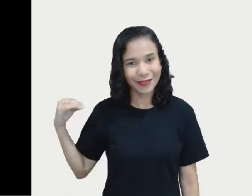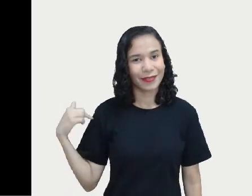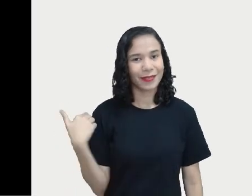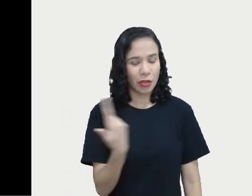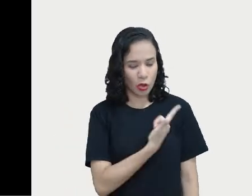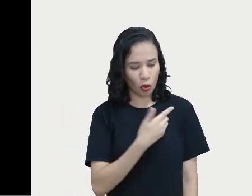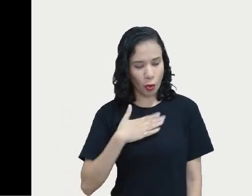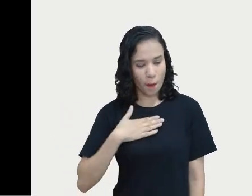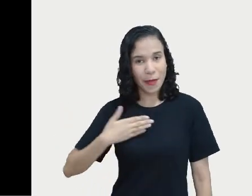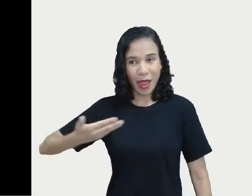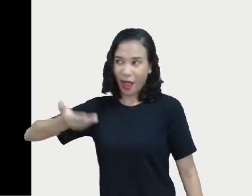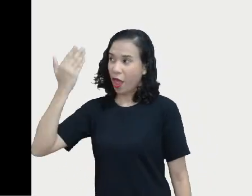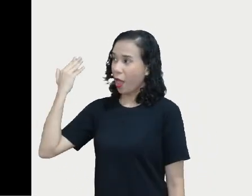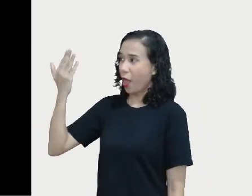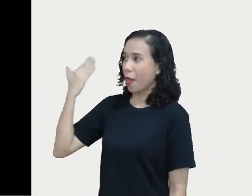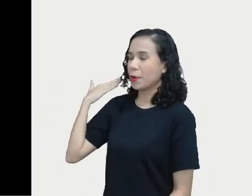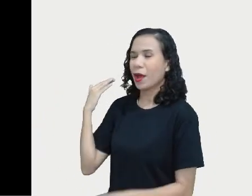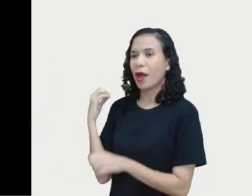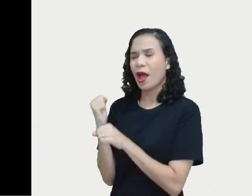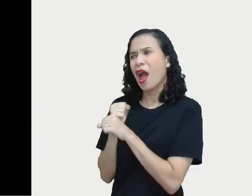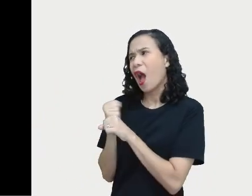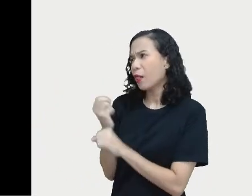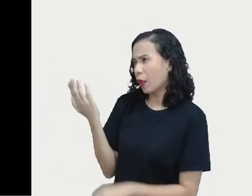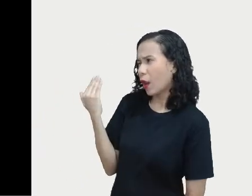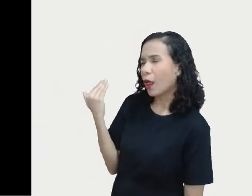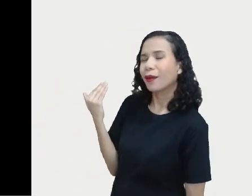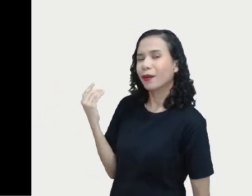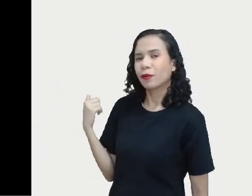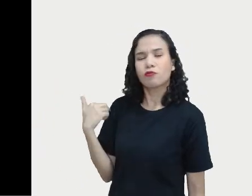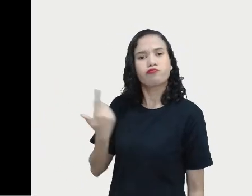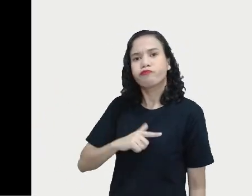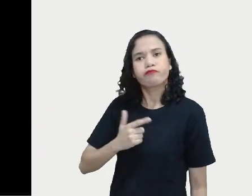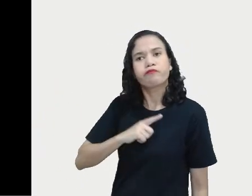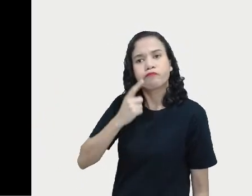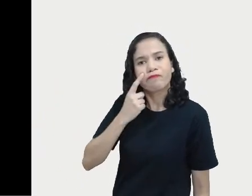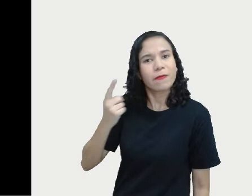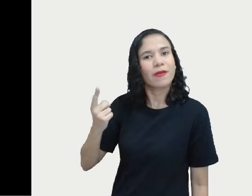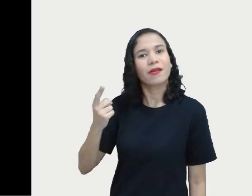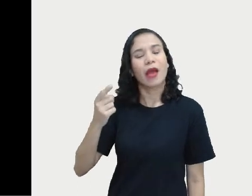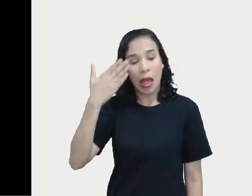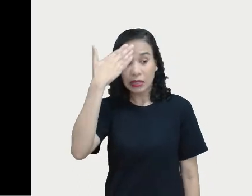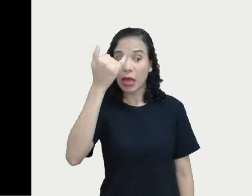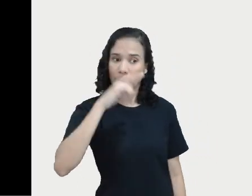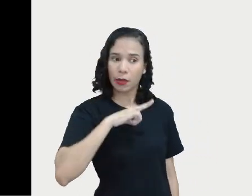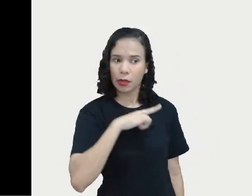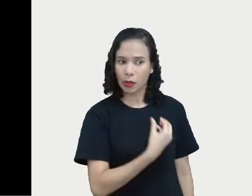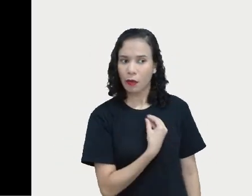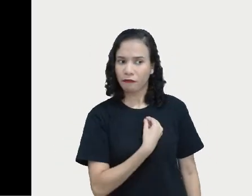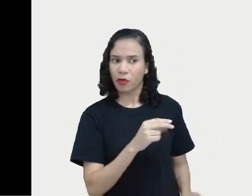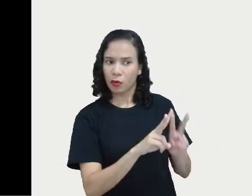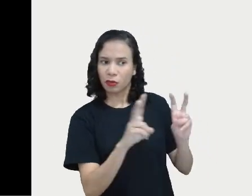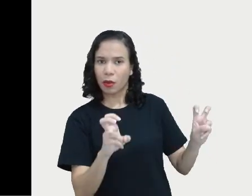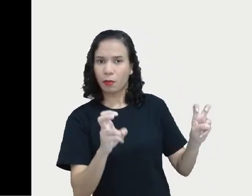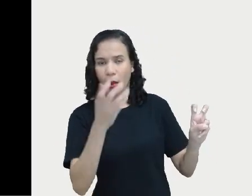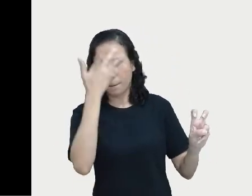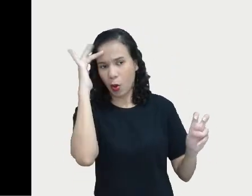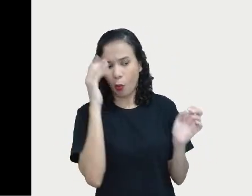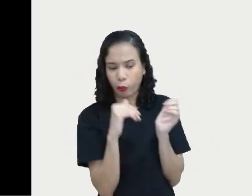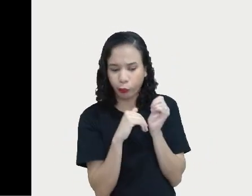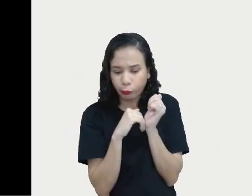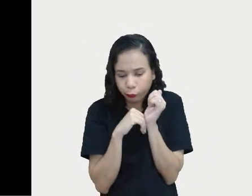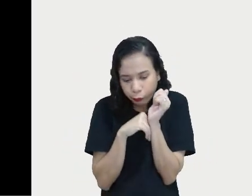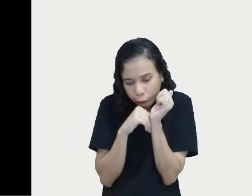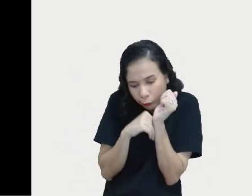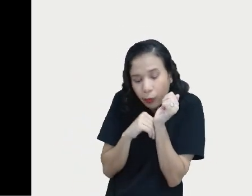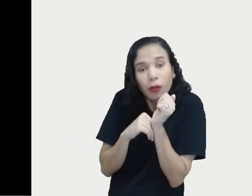nossa época, alguns aninhos atrás, né, professor? Sim. A gente não via tanto, a gente sabia que existia, mas as pessoas não falavam claramente. E